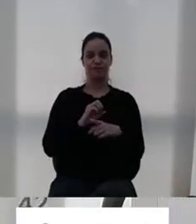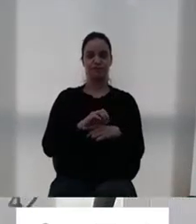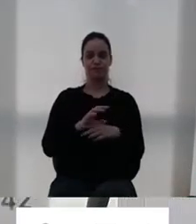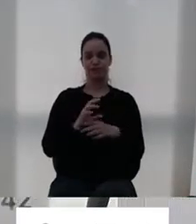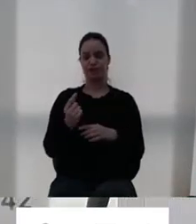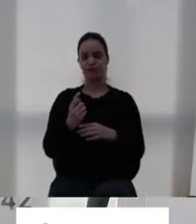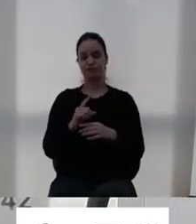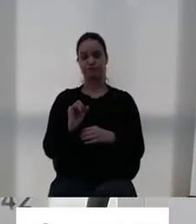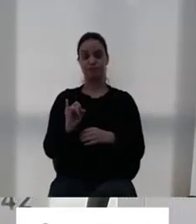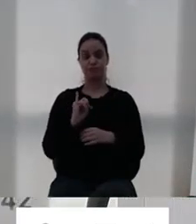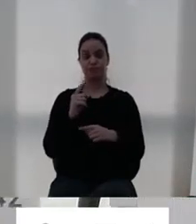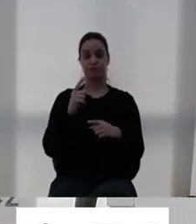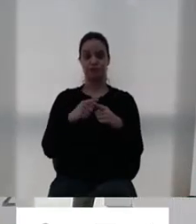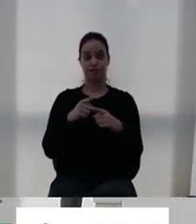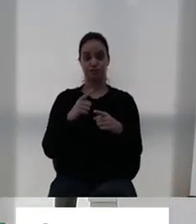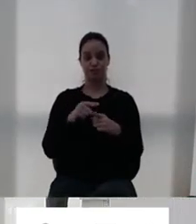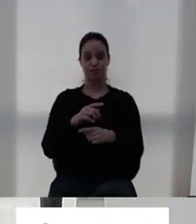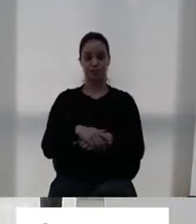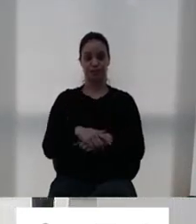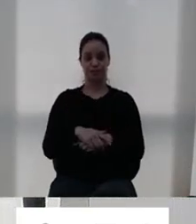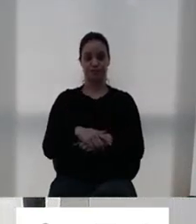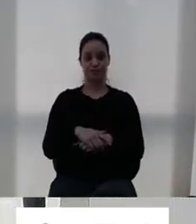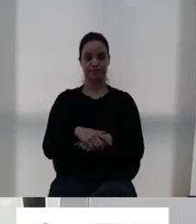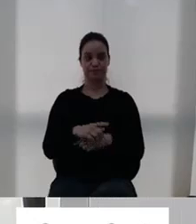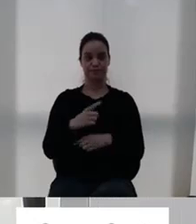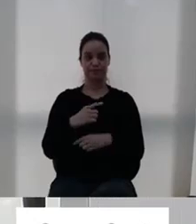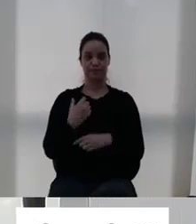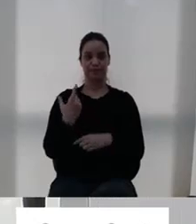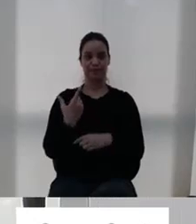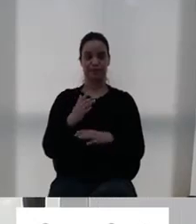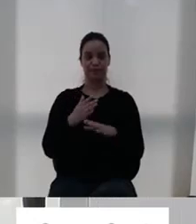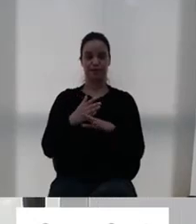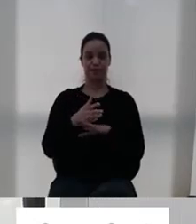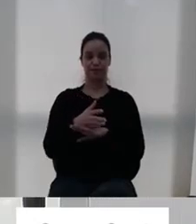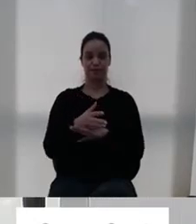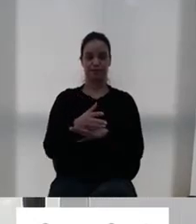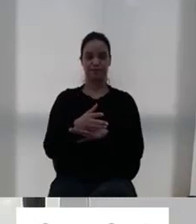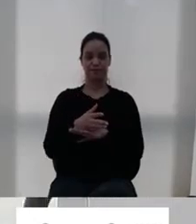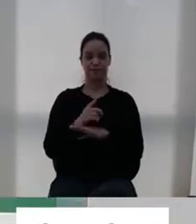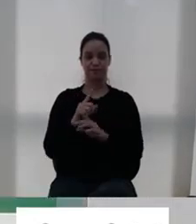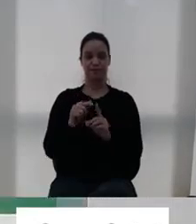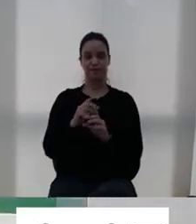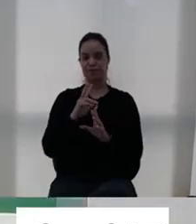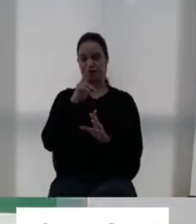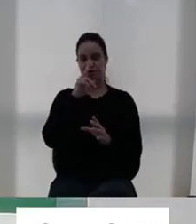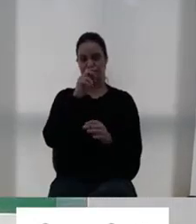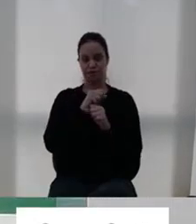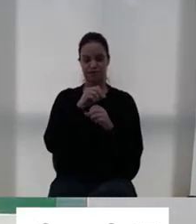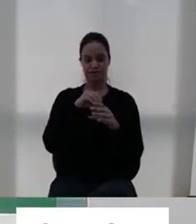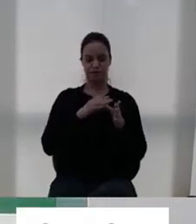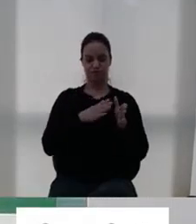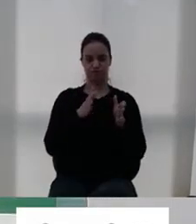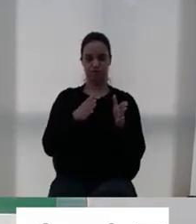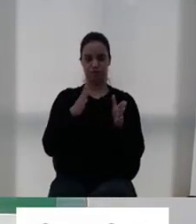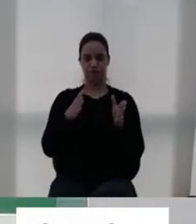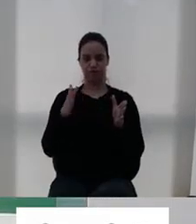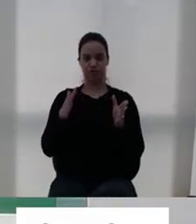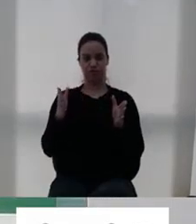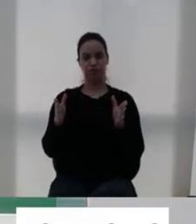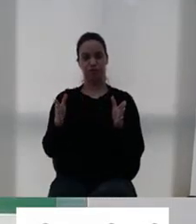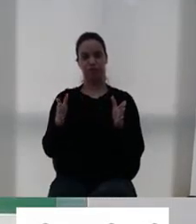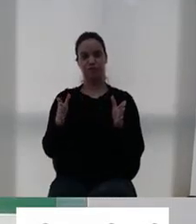muito importante, porque a unidade passa a participar com mais afinco desse processo